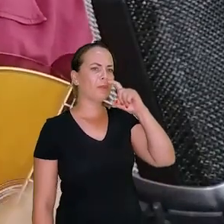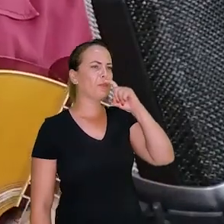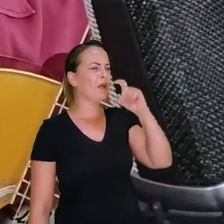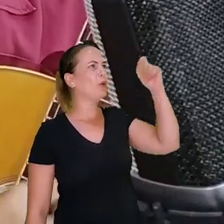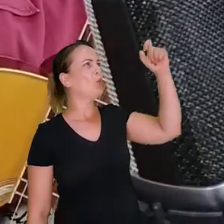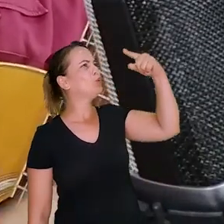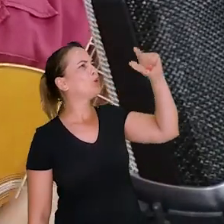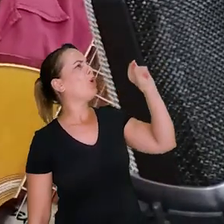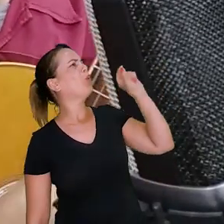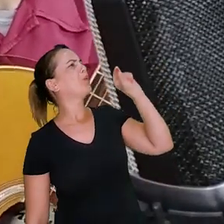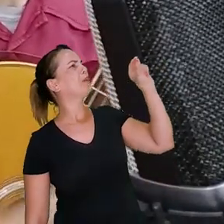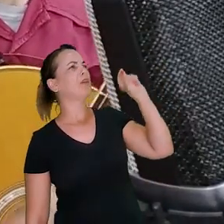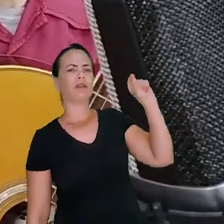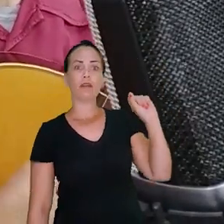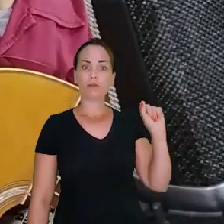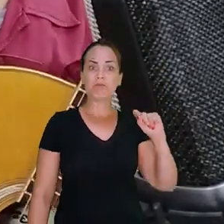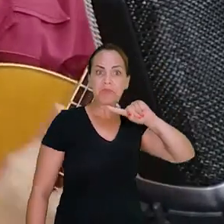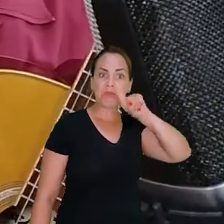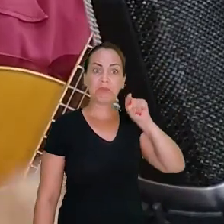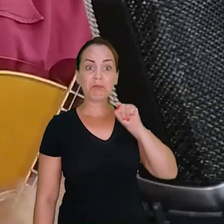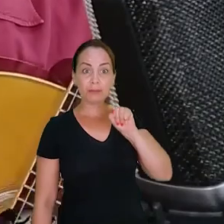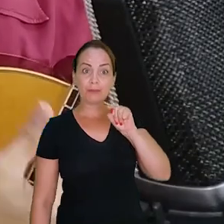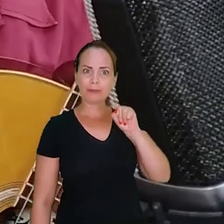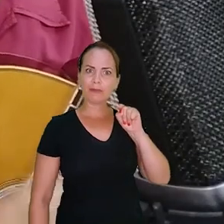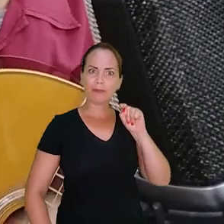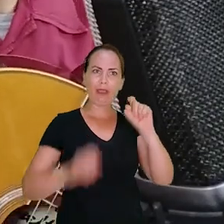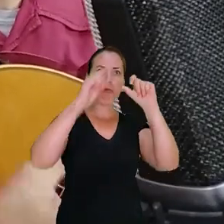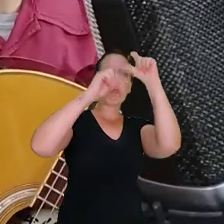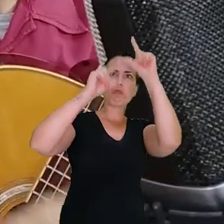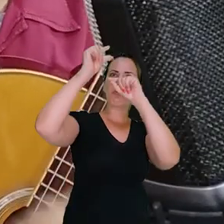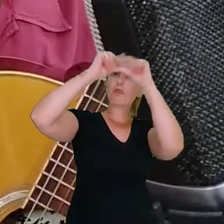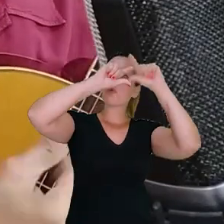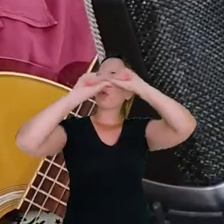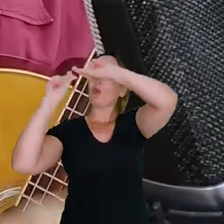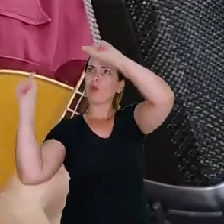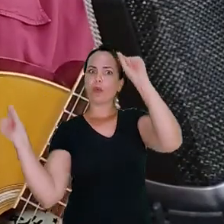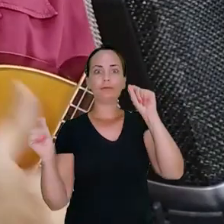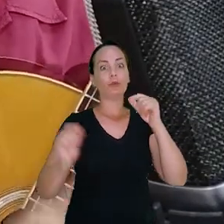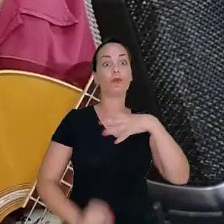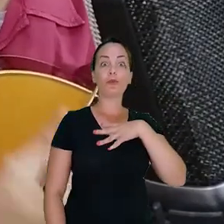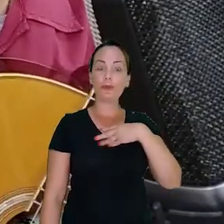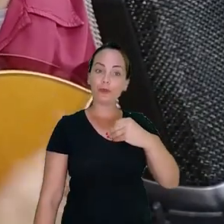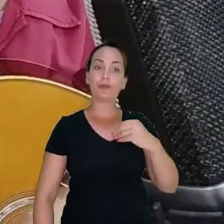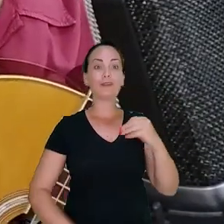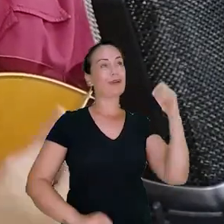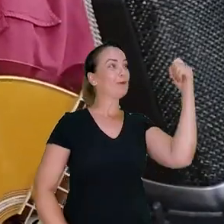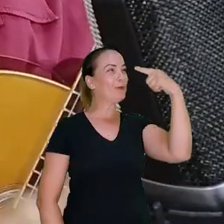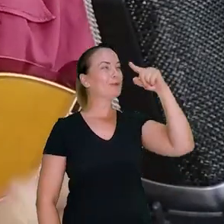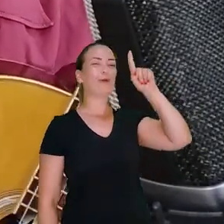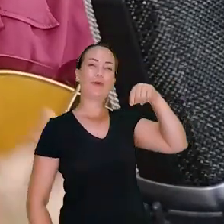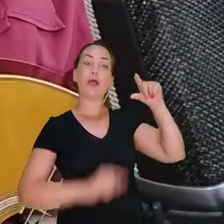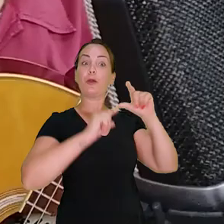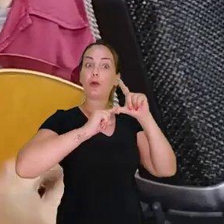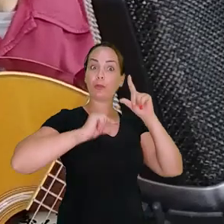Papai, o que é o Sol? Será que é um cometa? Filha, o Sol é